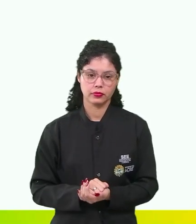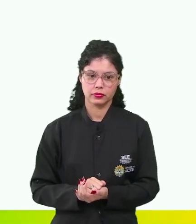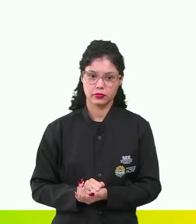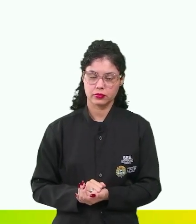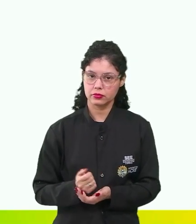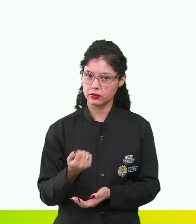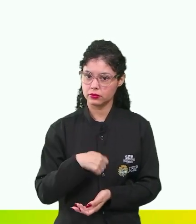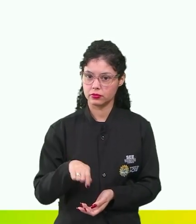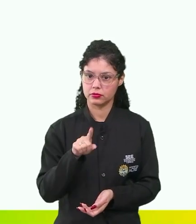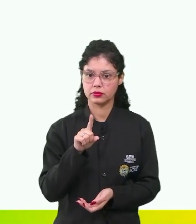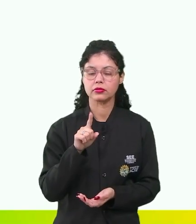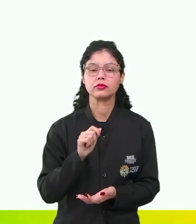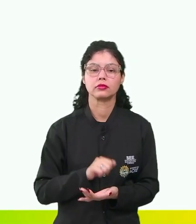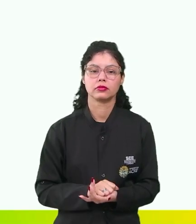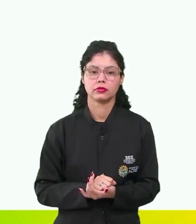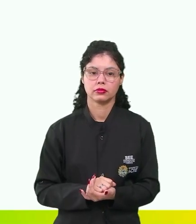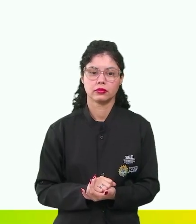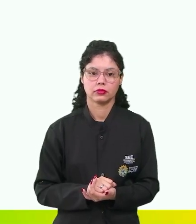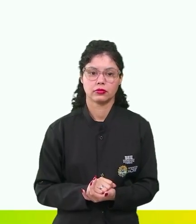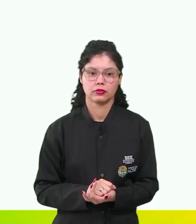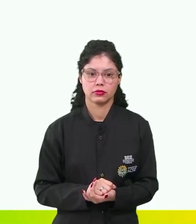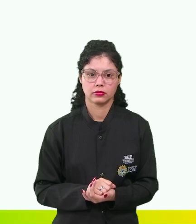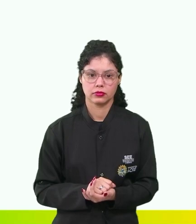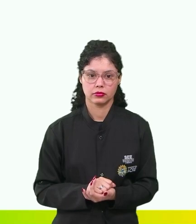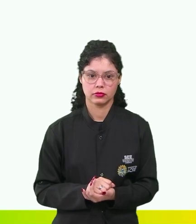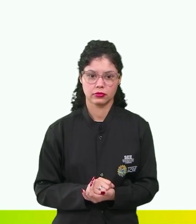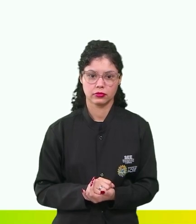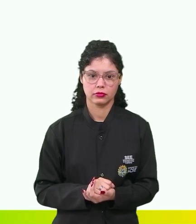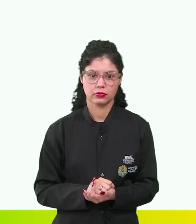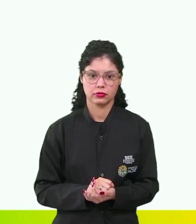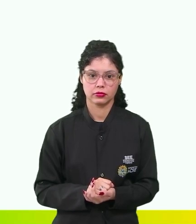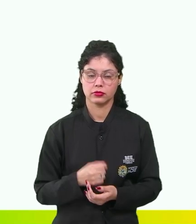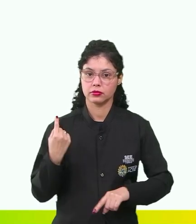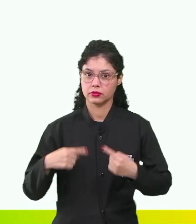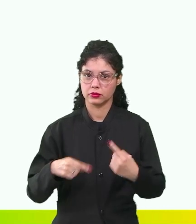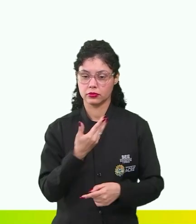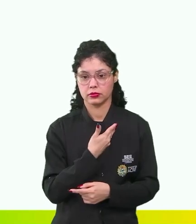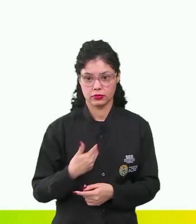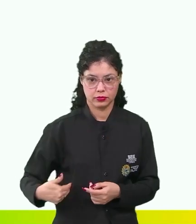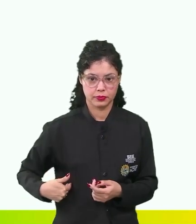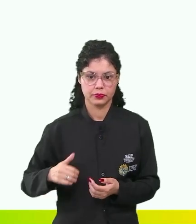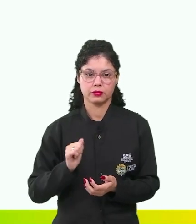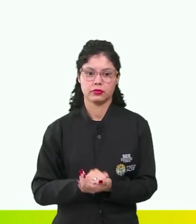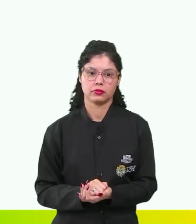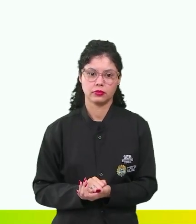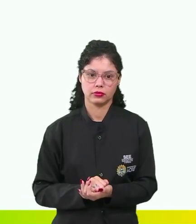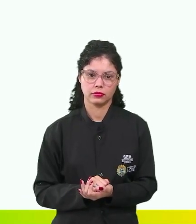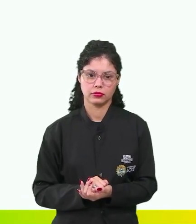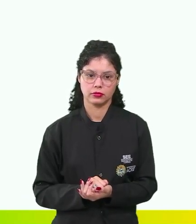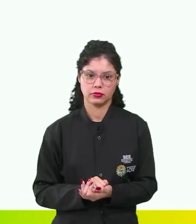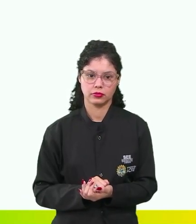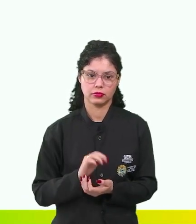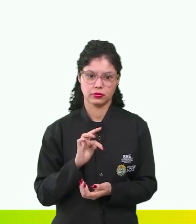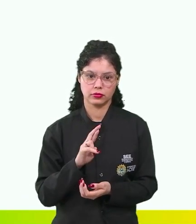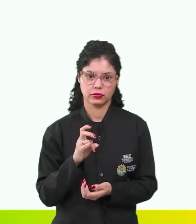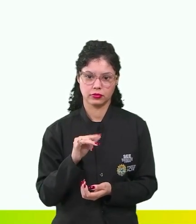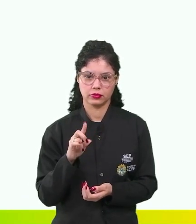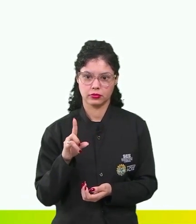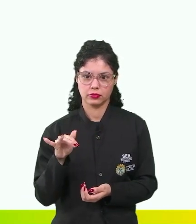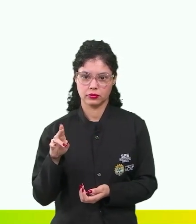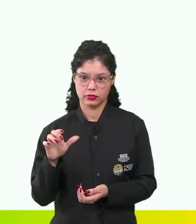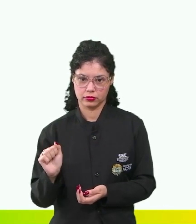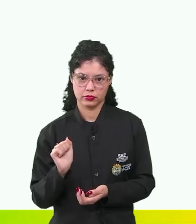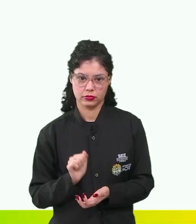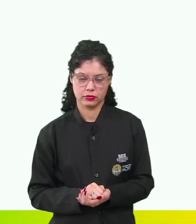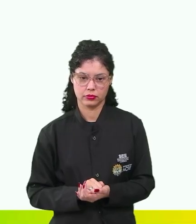vai precisar necessariamente consumir. Cobre transparências e políticas públicas. Ah, mas eu não separo o lixo lá em